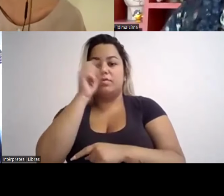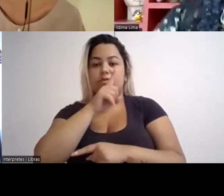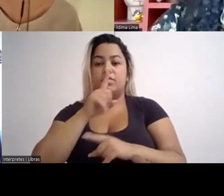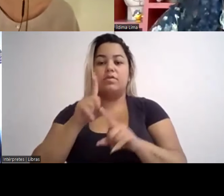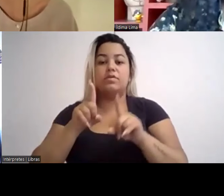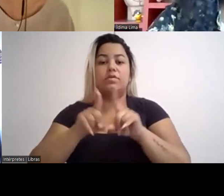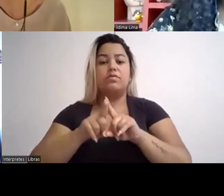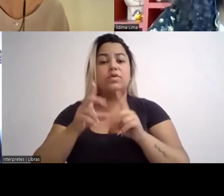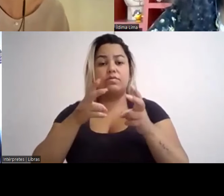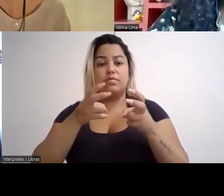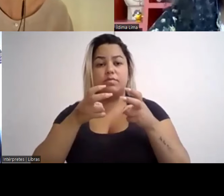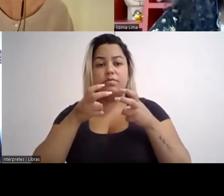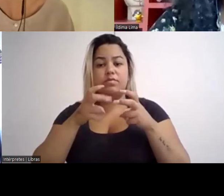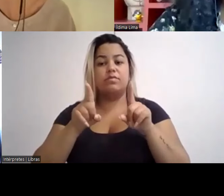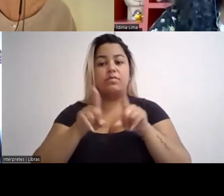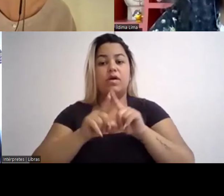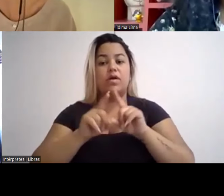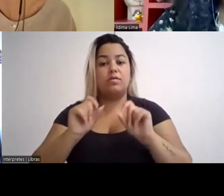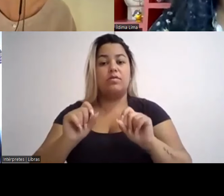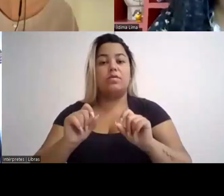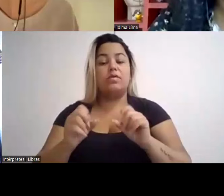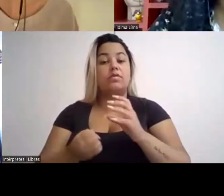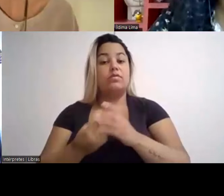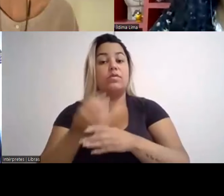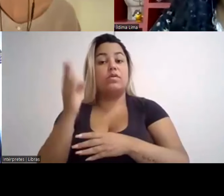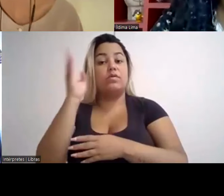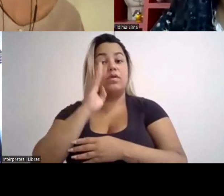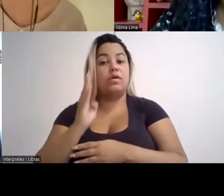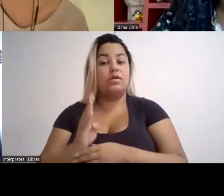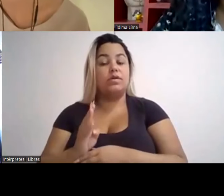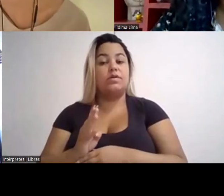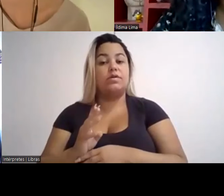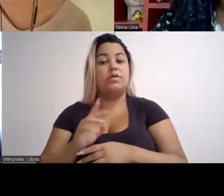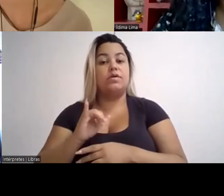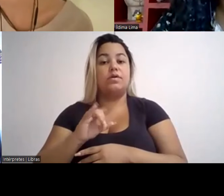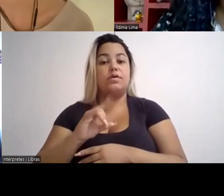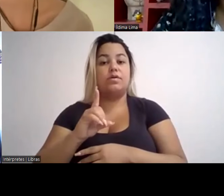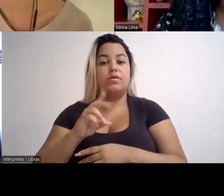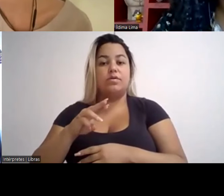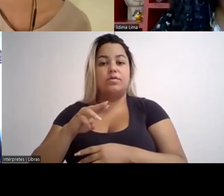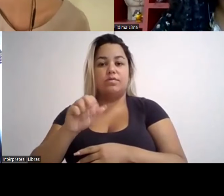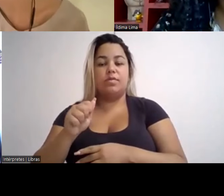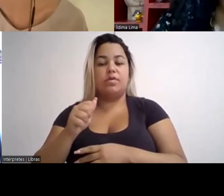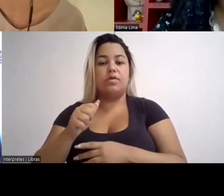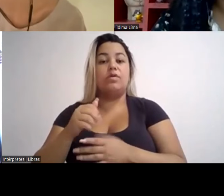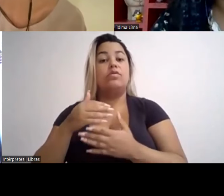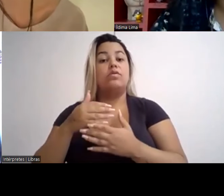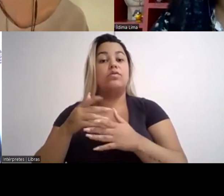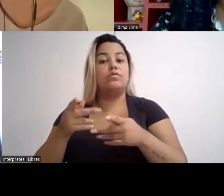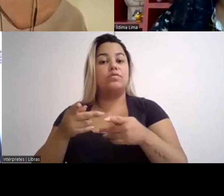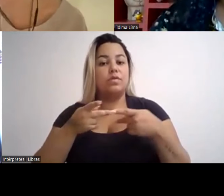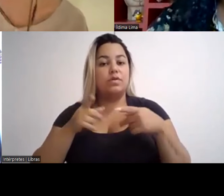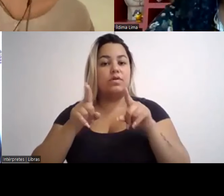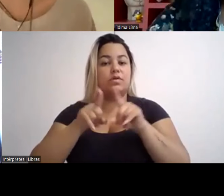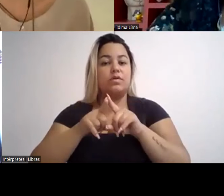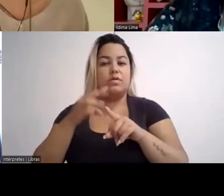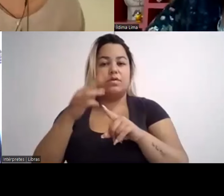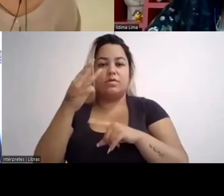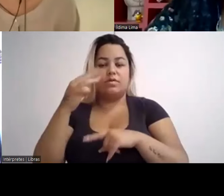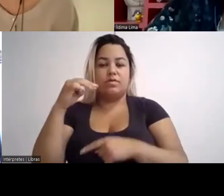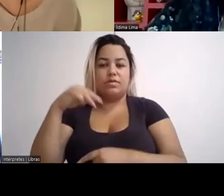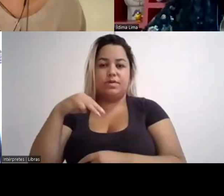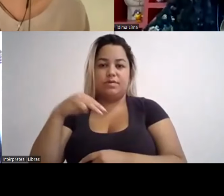você percebe nos negócios criativos brasileiros? Ildma, vou te convidar para o desafio de tentar em uns 3 minutinhos